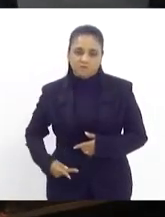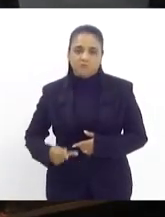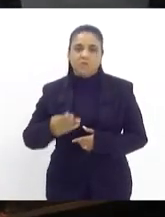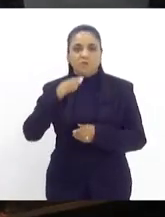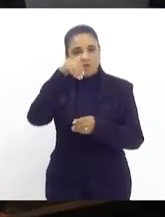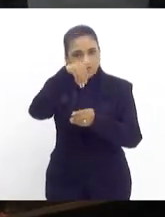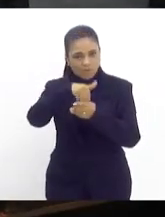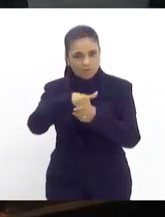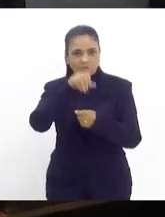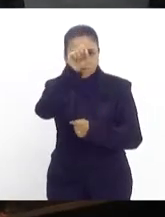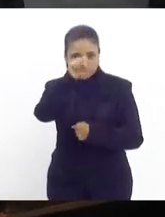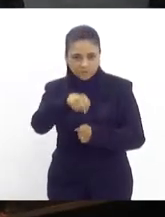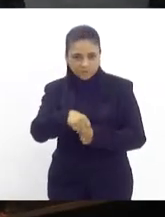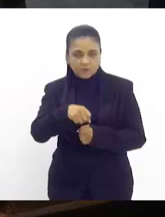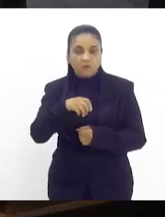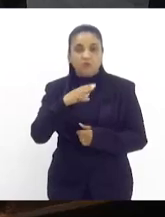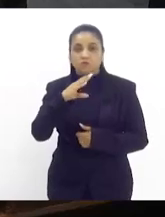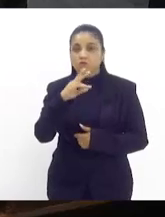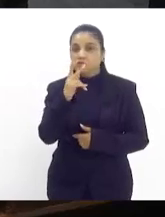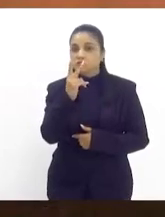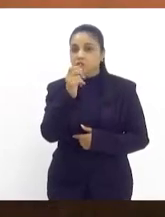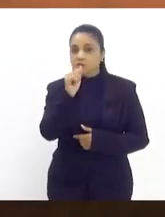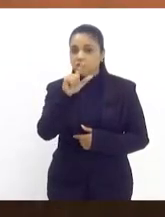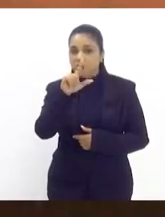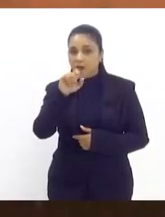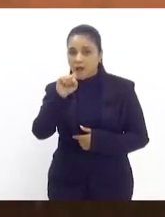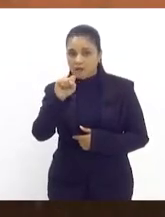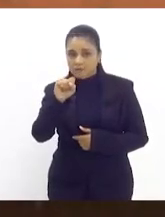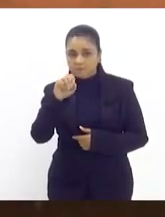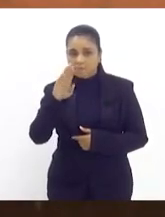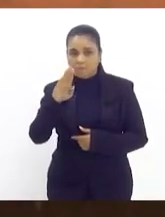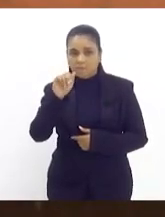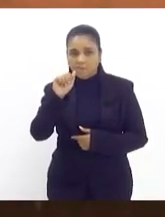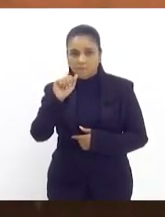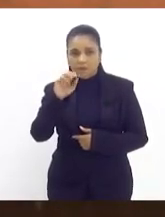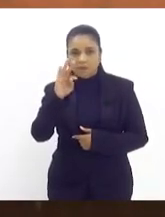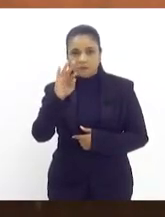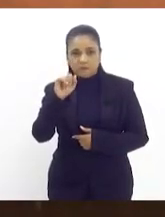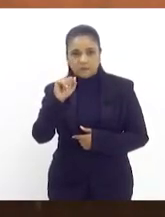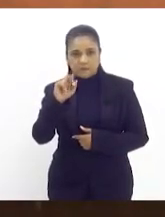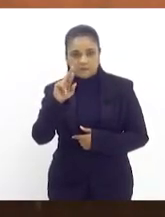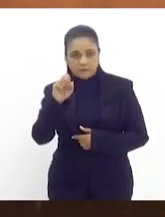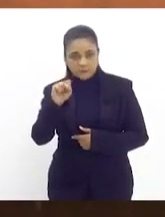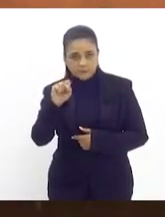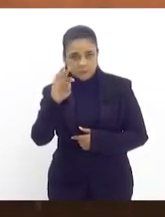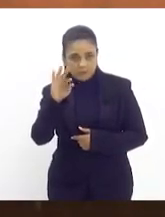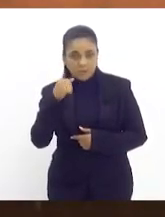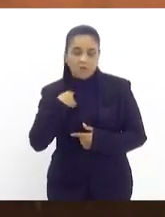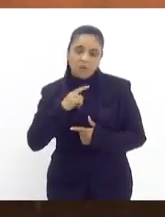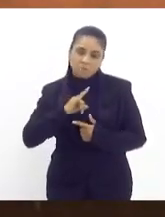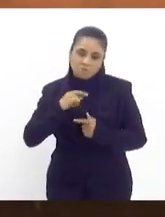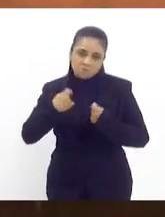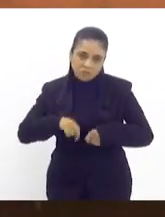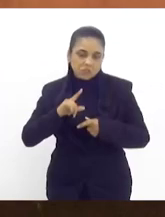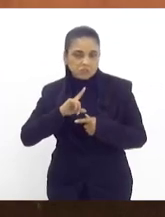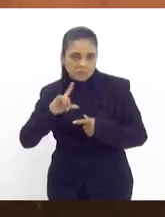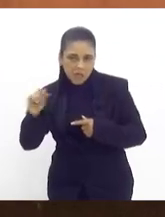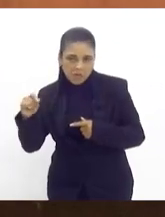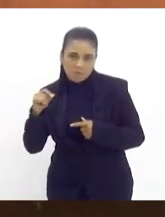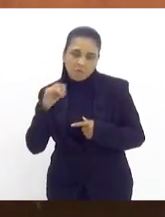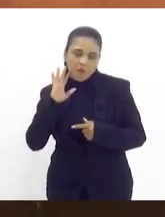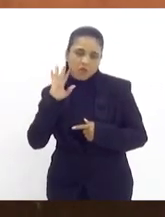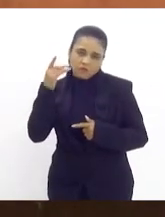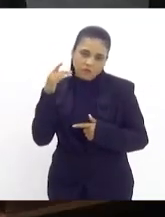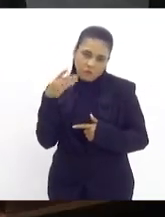favorável ao Charles Batista. Vou ter que sair numa emergência para resolver uma situação pessoal e já queria deixar favorável meu voto no quarto